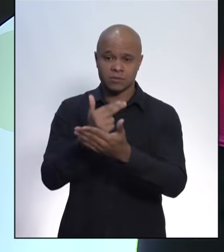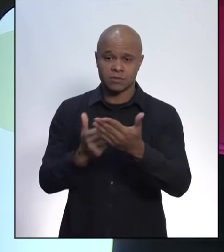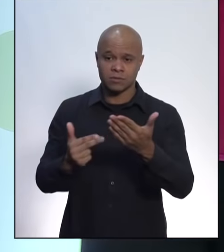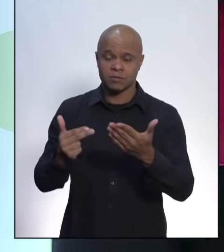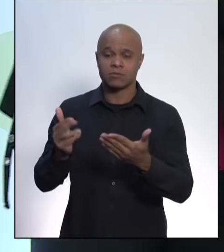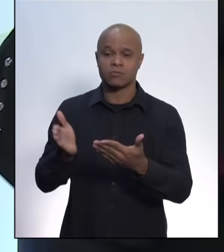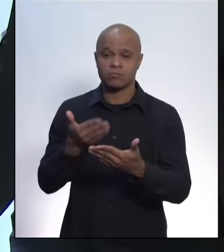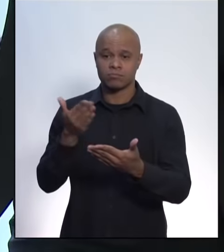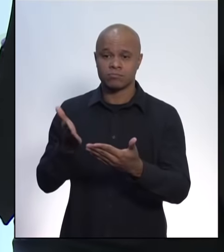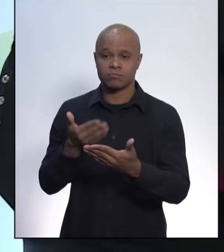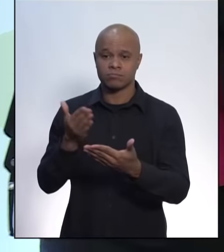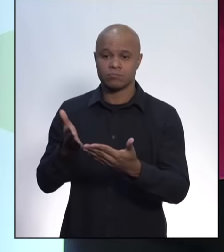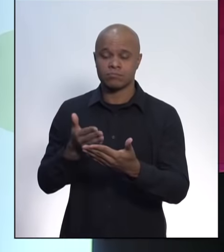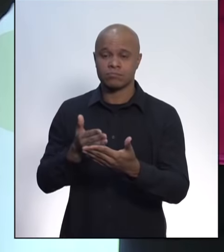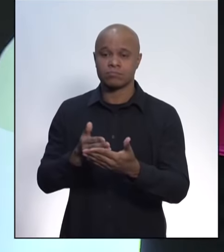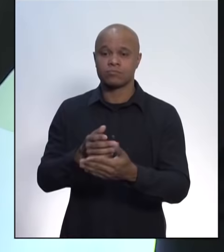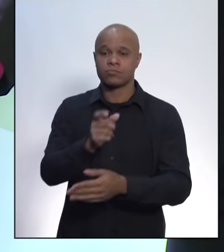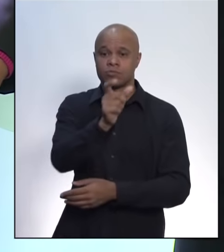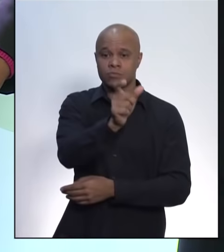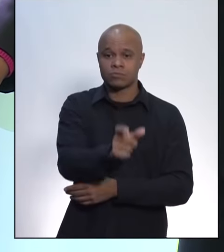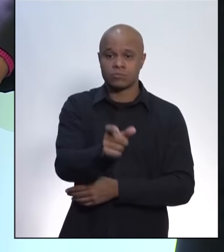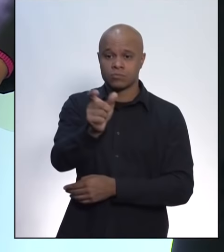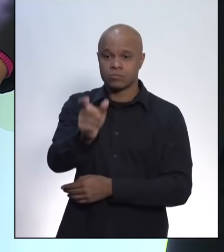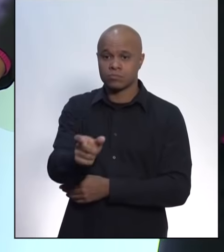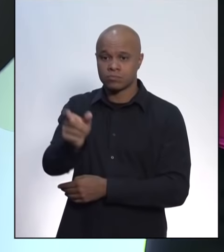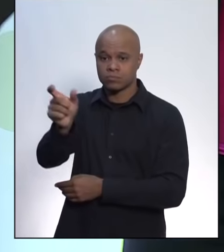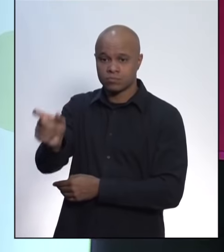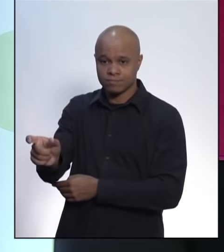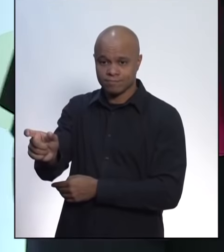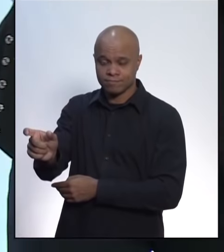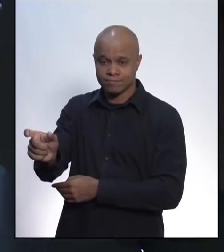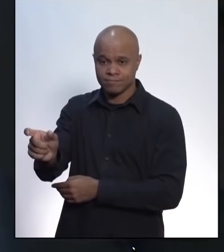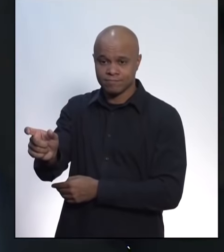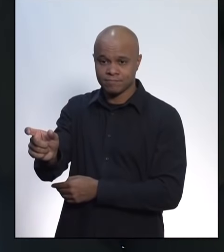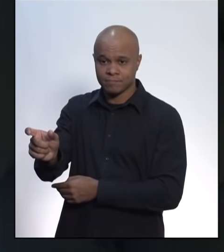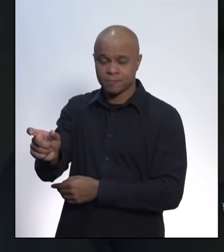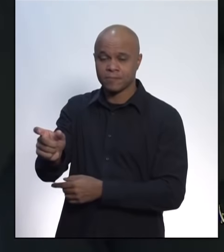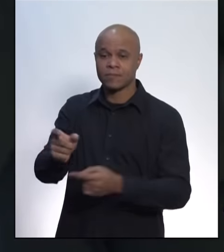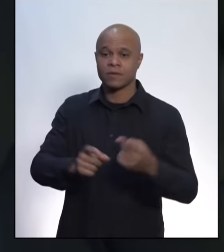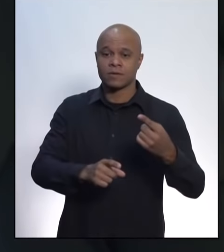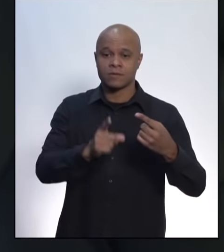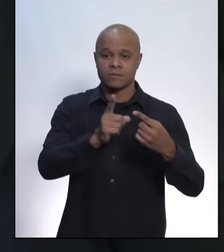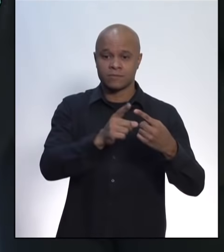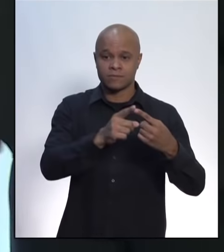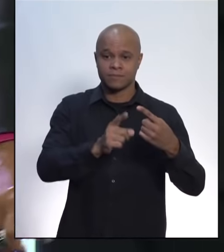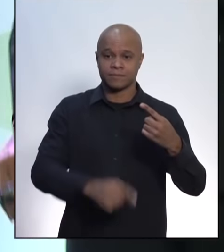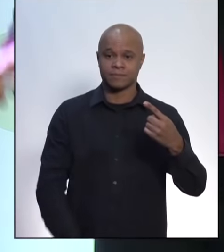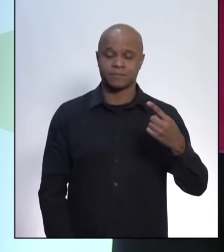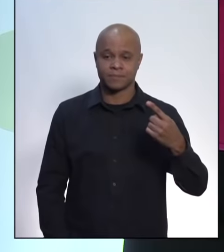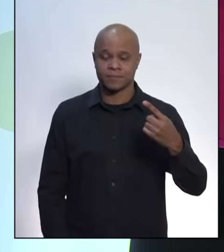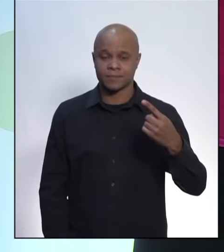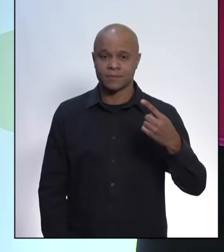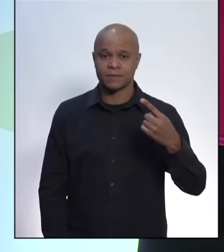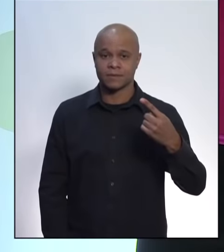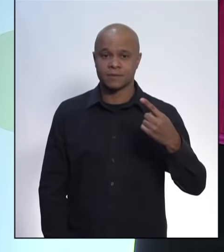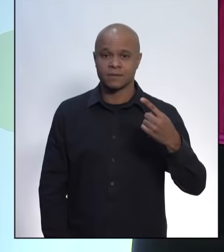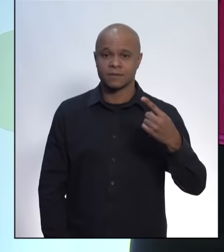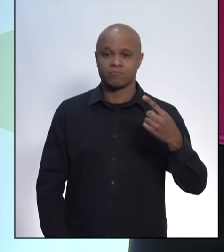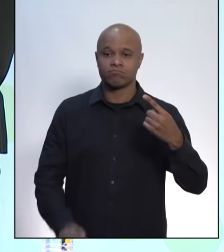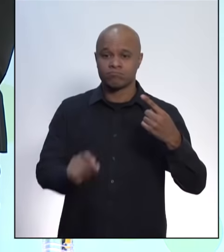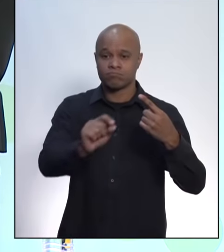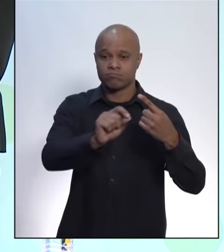caderno de vocês três colunas como eu fiz aqui na primeira coluna eu quero que vocês